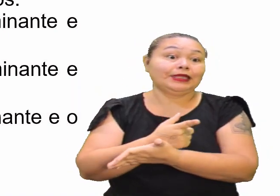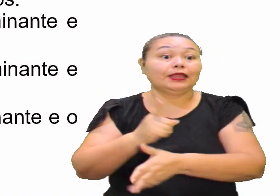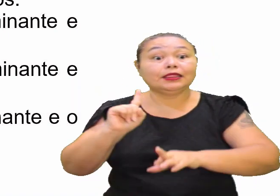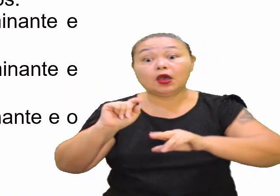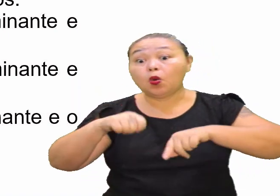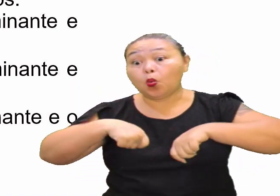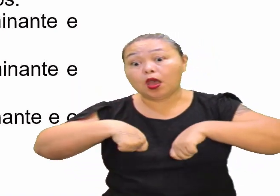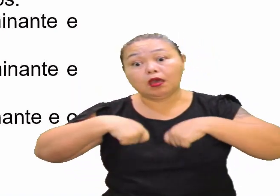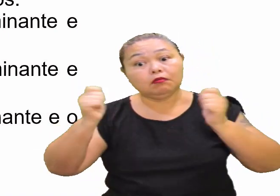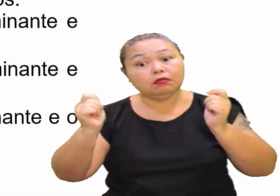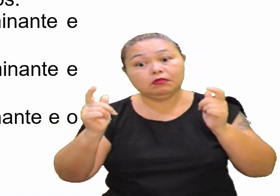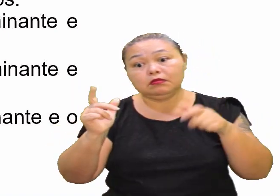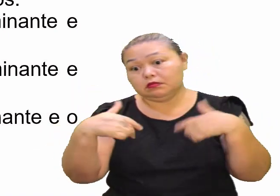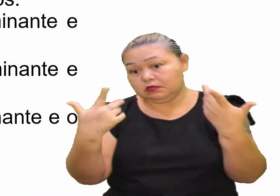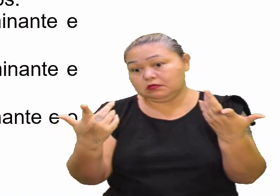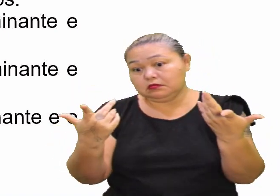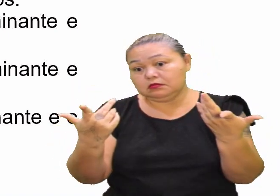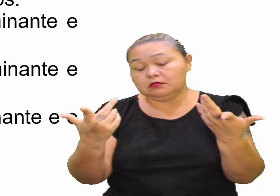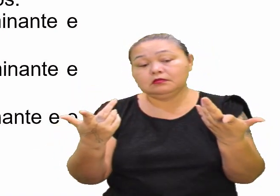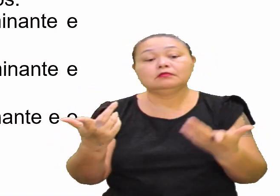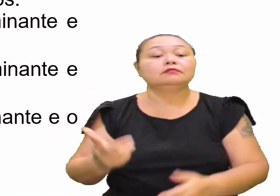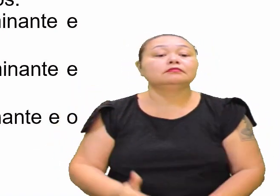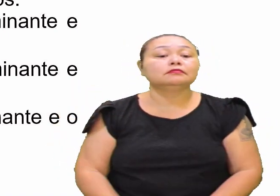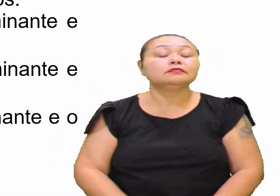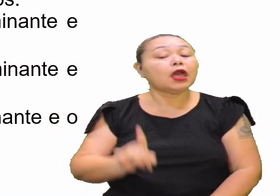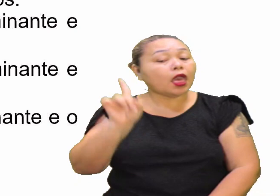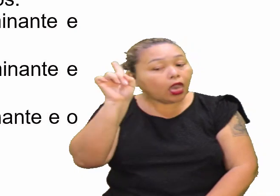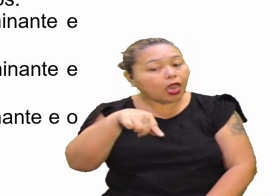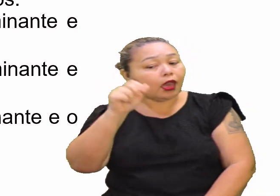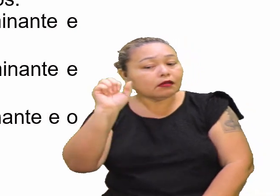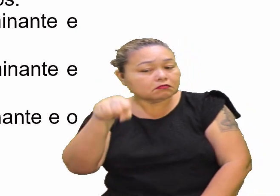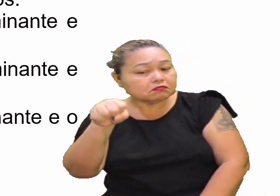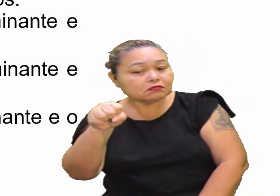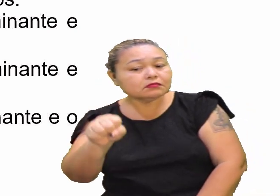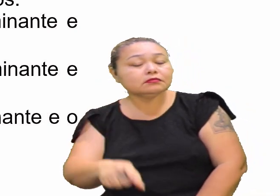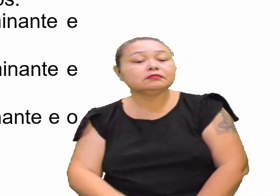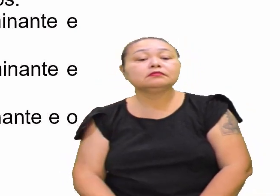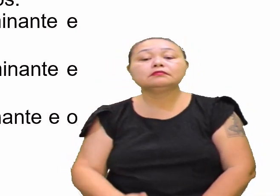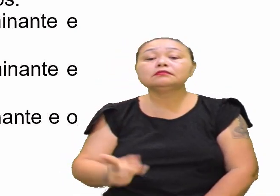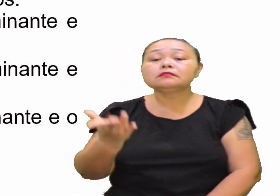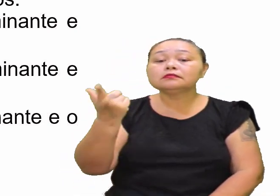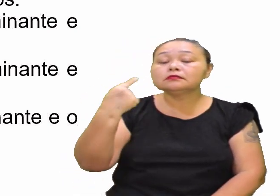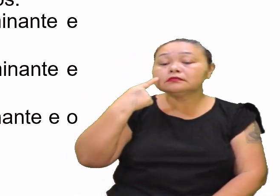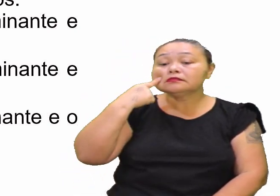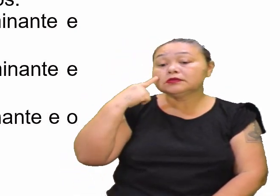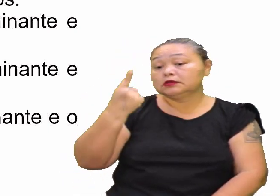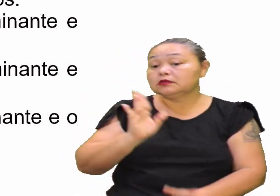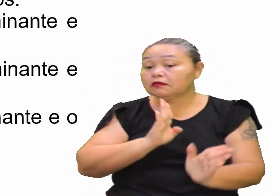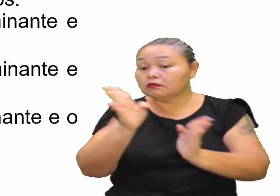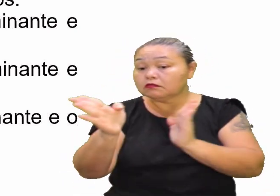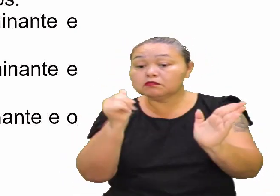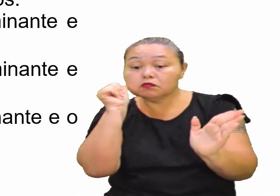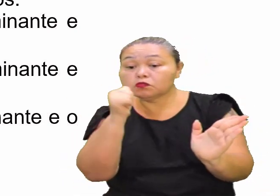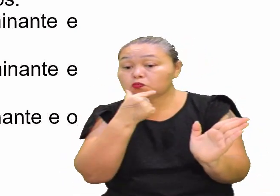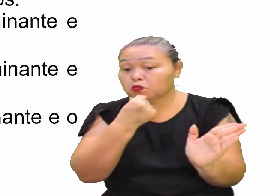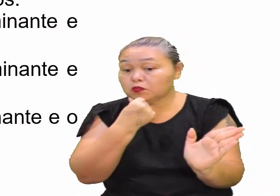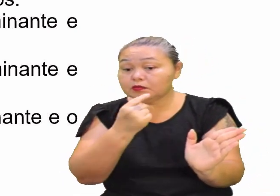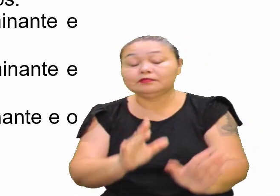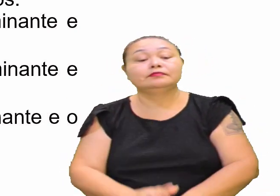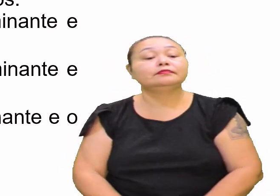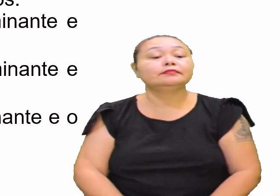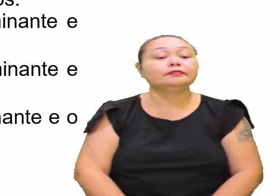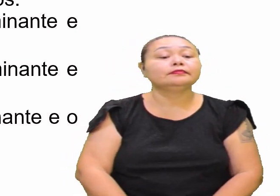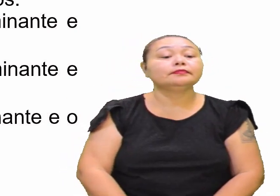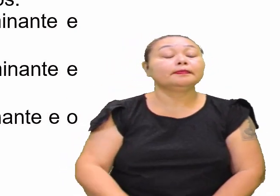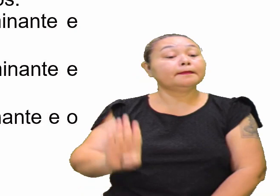estão pintadas. Vamos ler. A. Não é possível determinar o tipo de herança